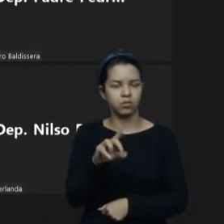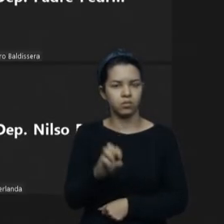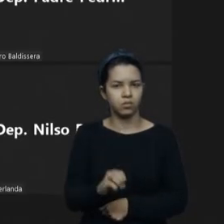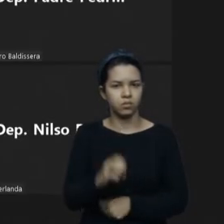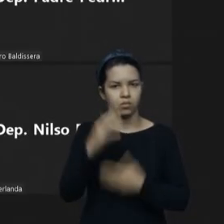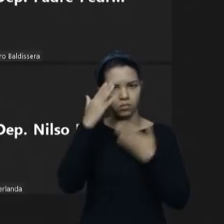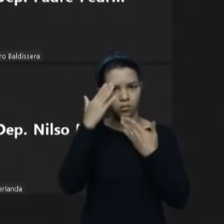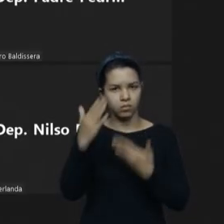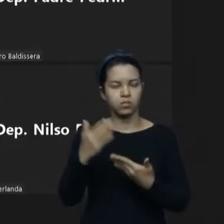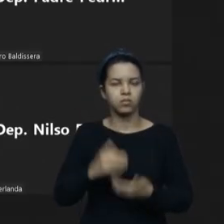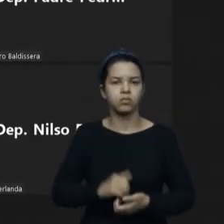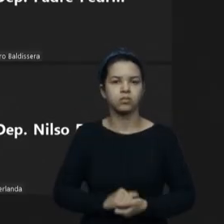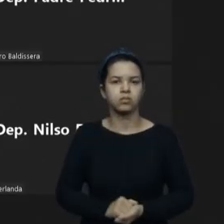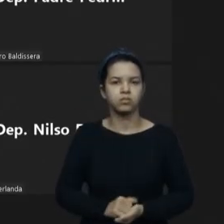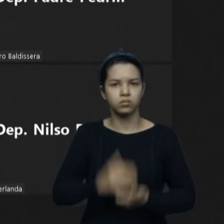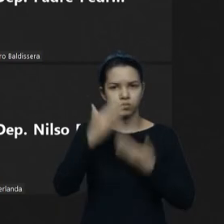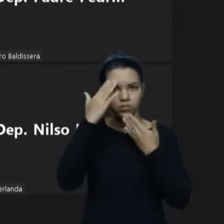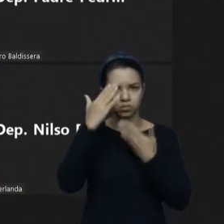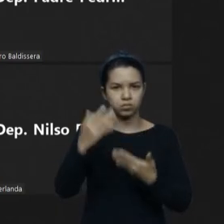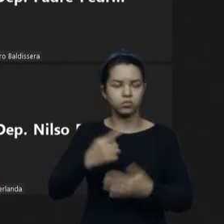presidente. Obrigado, deputado.